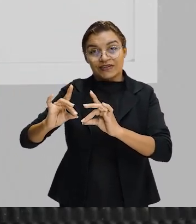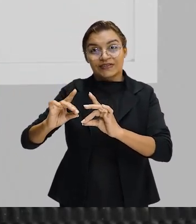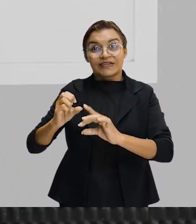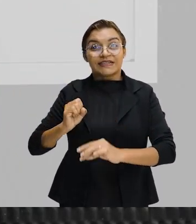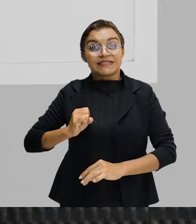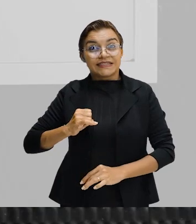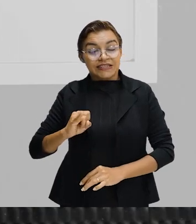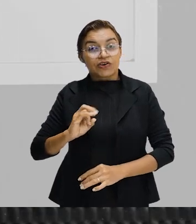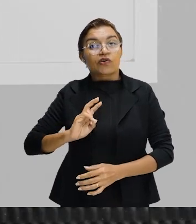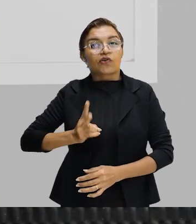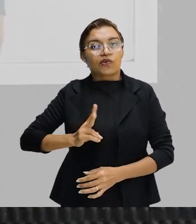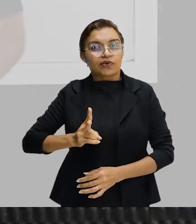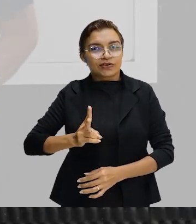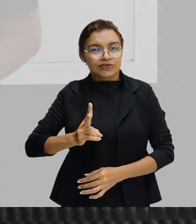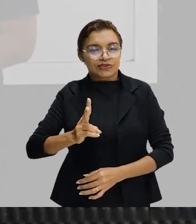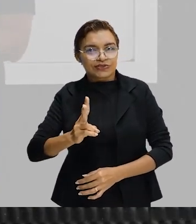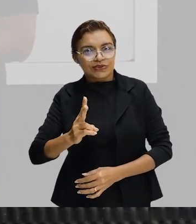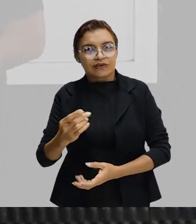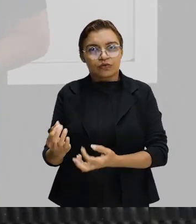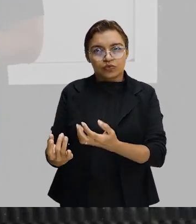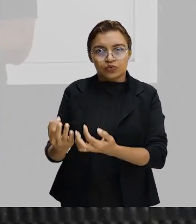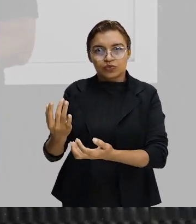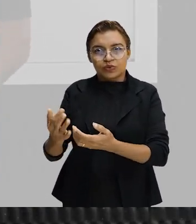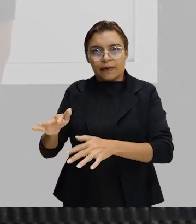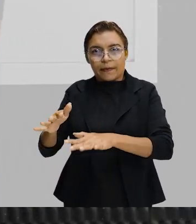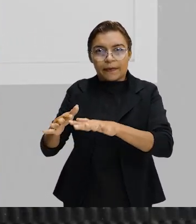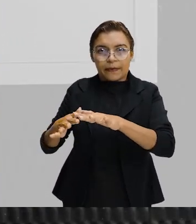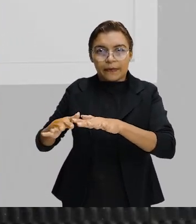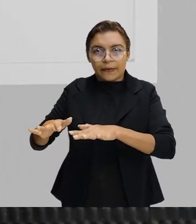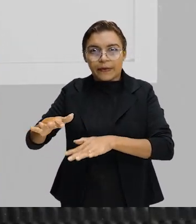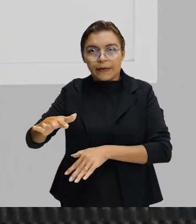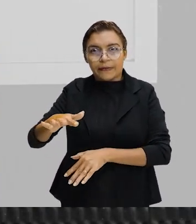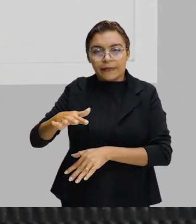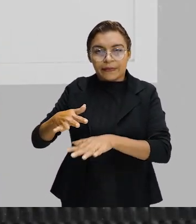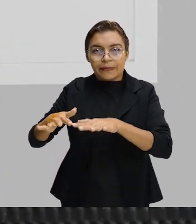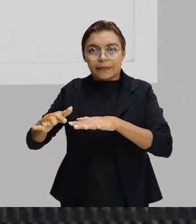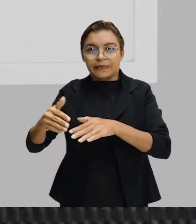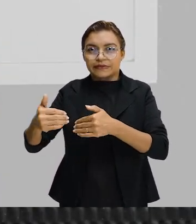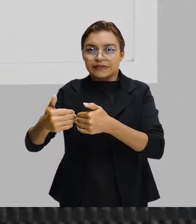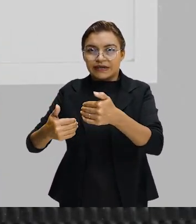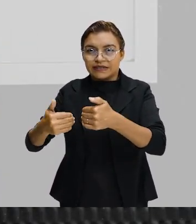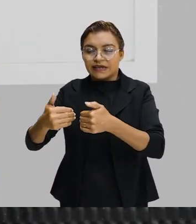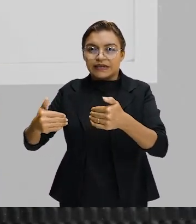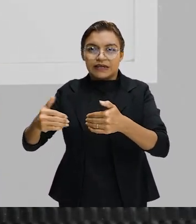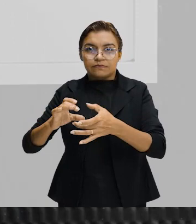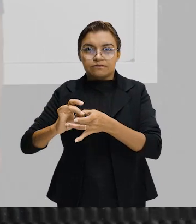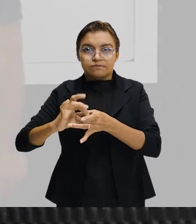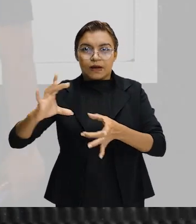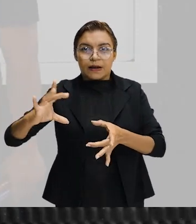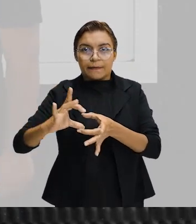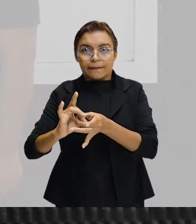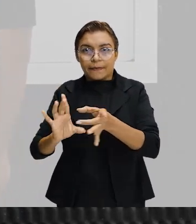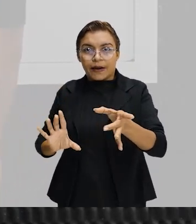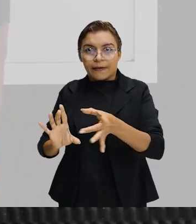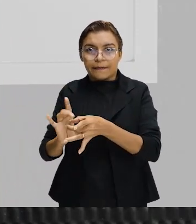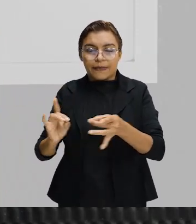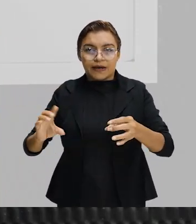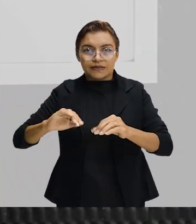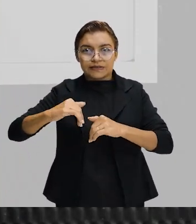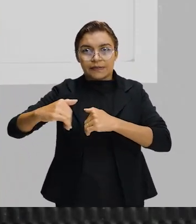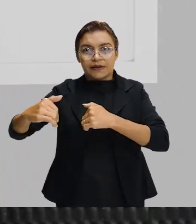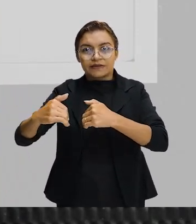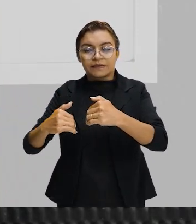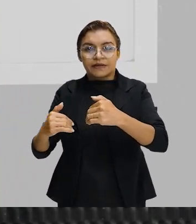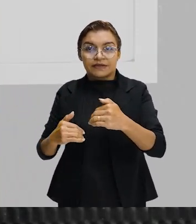continuar aquecendo, elas vão mexendo, vibrando, vão romper essas ligações que existem entre elas.